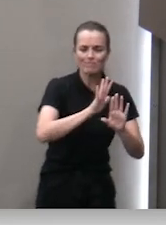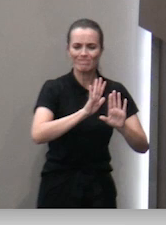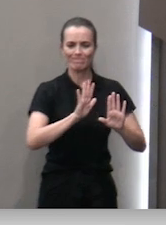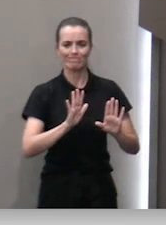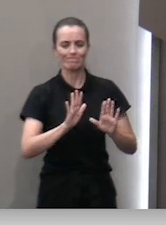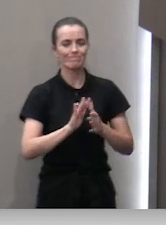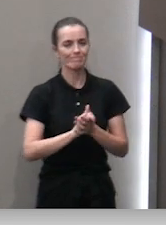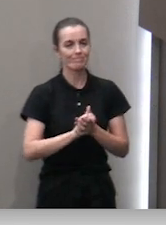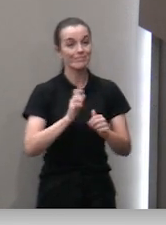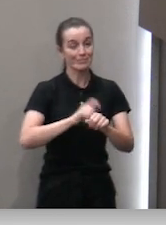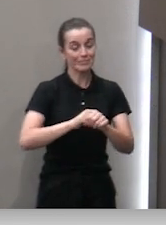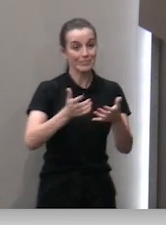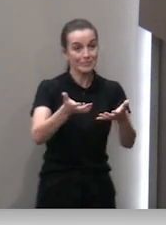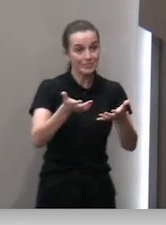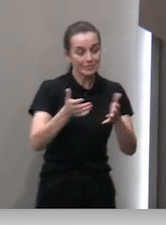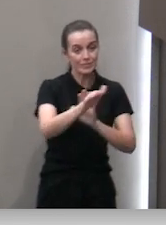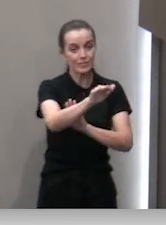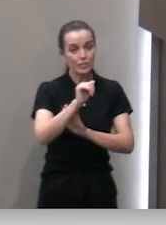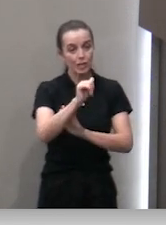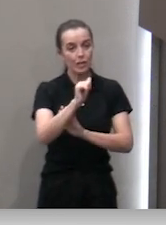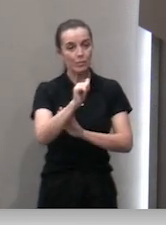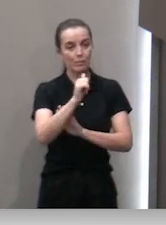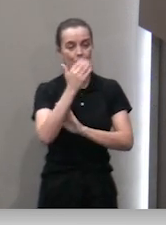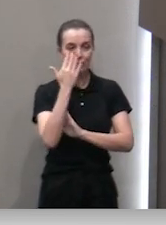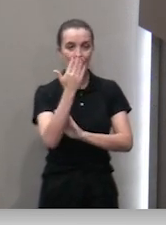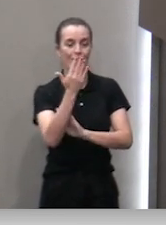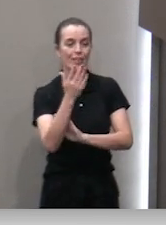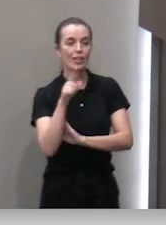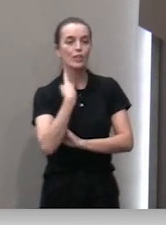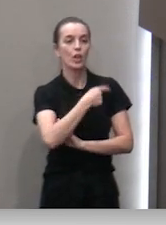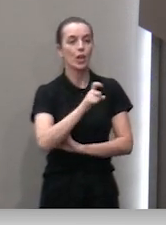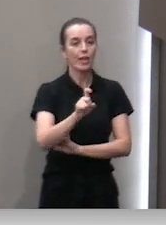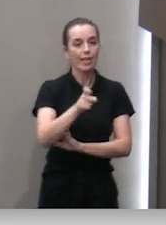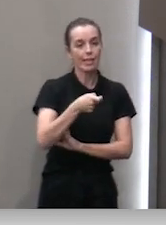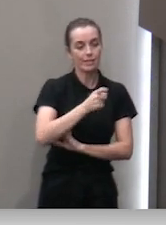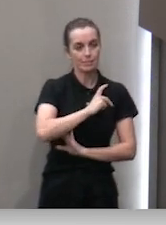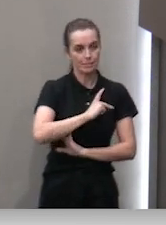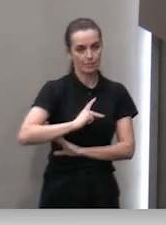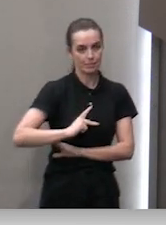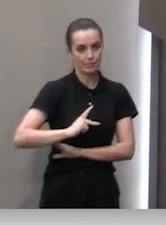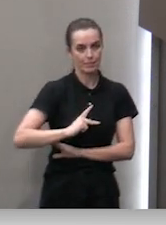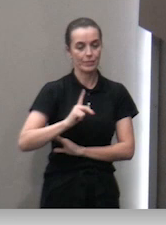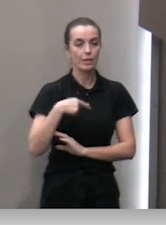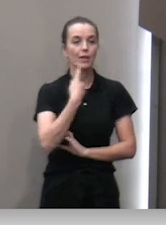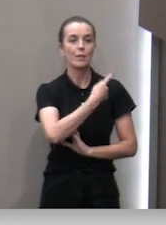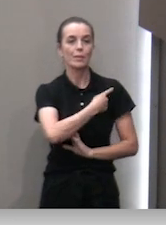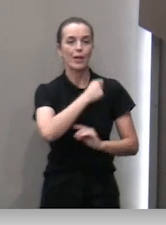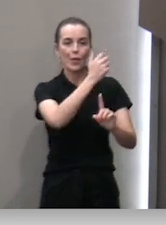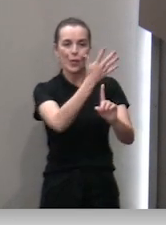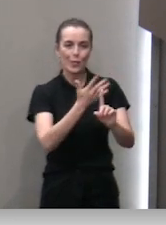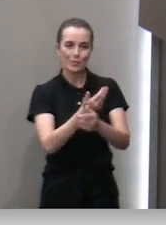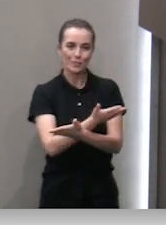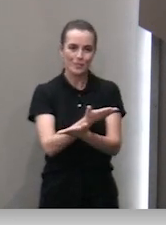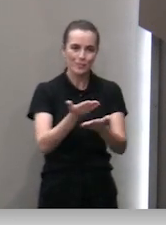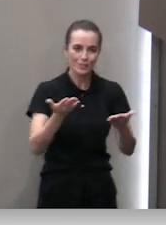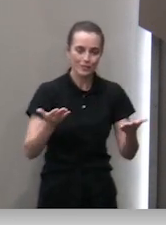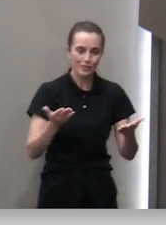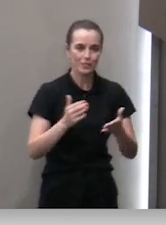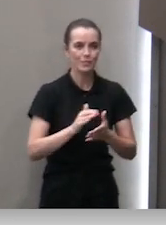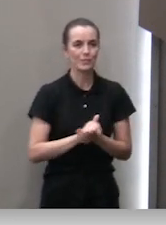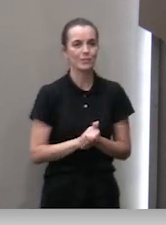eu gostaria de chamar aqui à frente os nossos ex-presidentes para nós prestarmos uma homenagem para